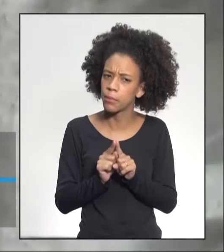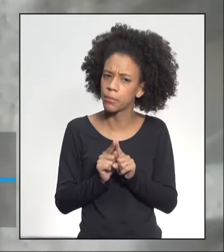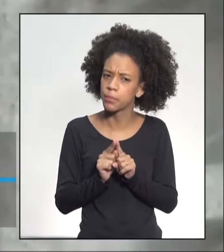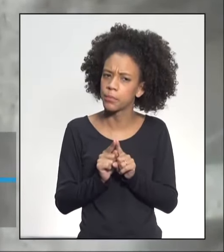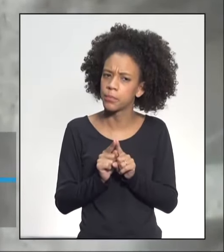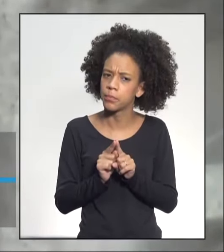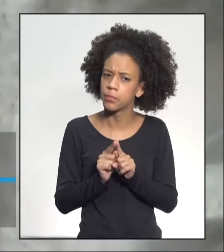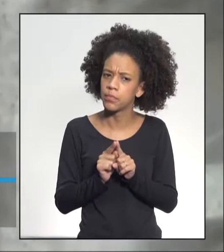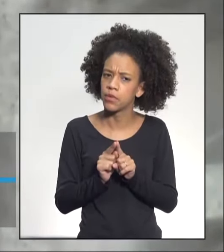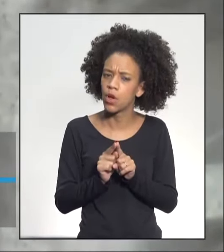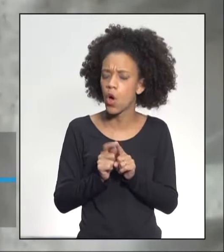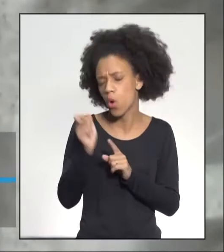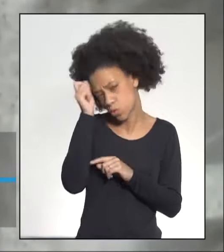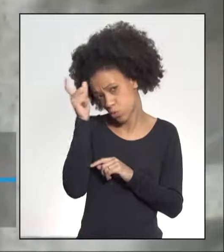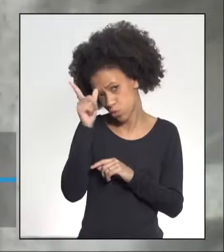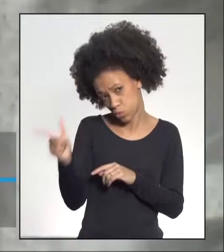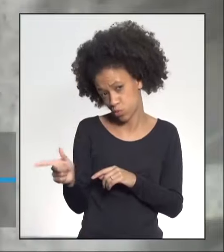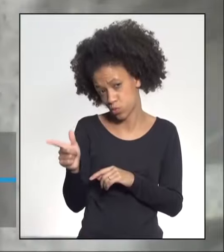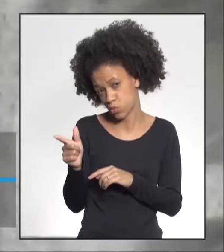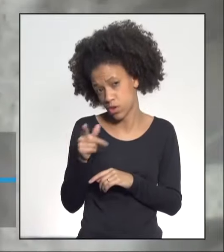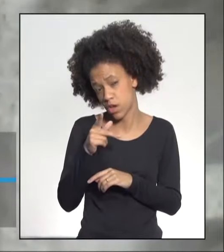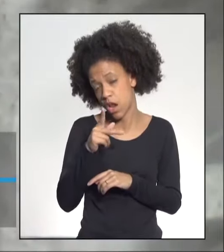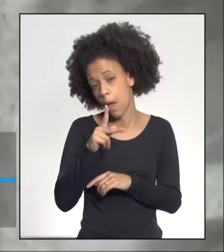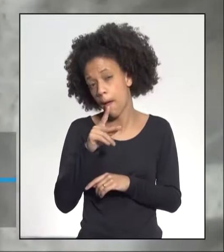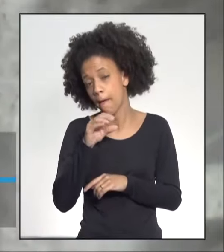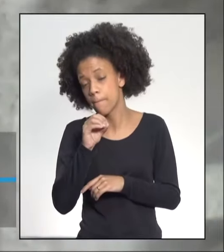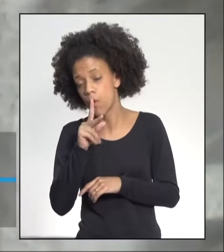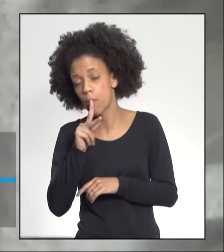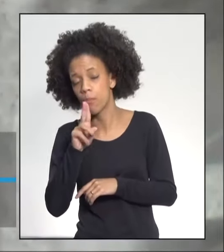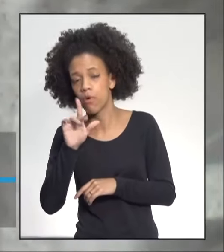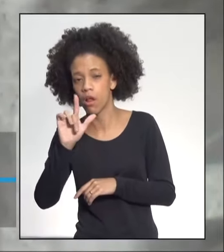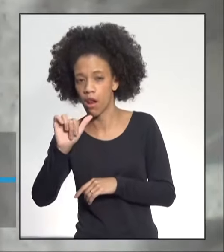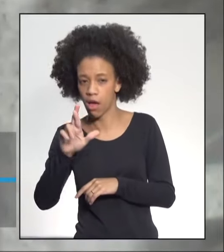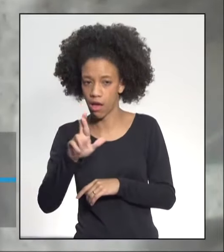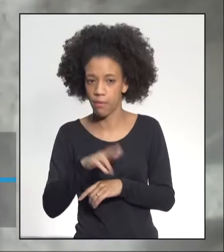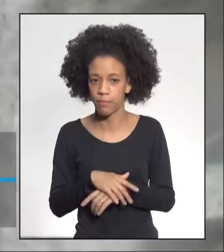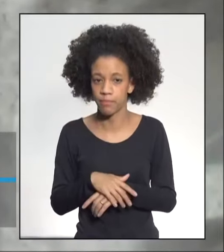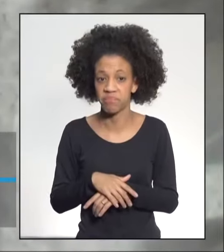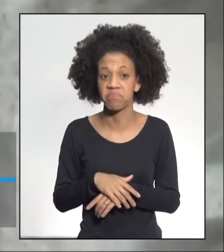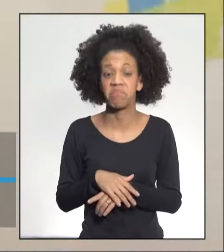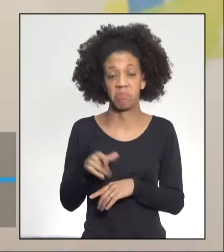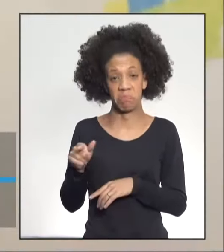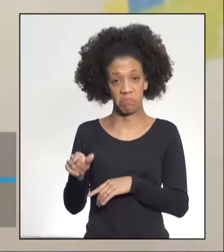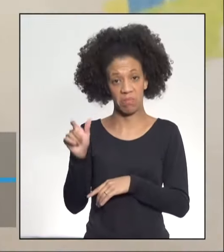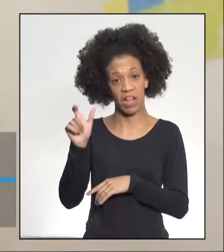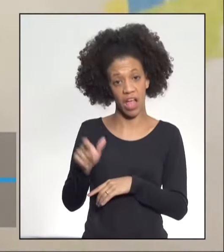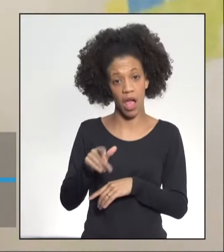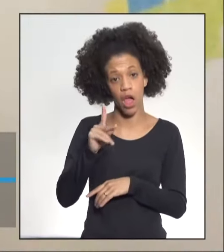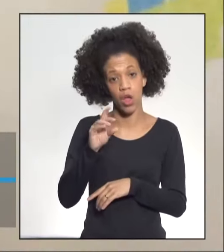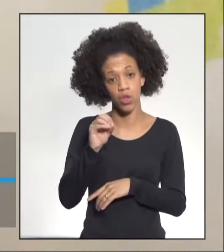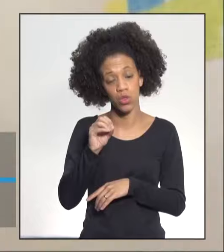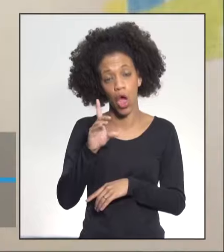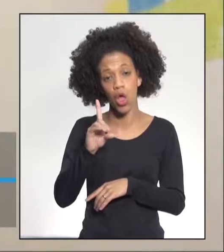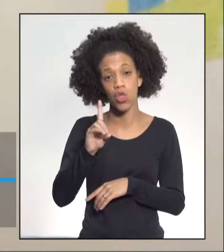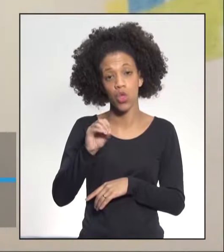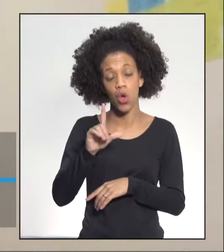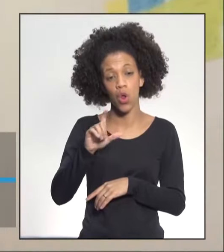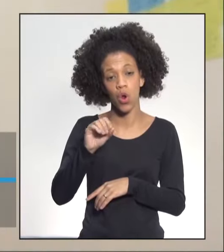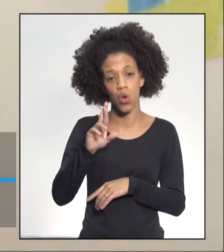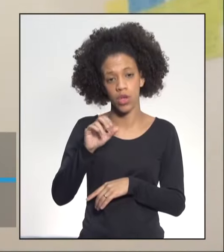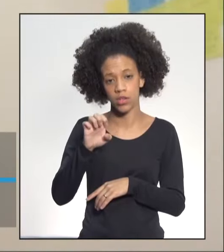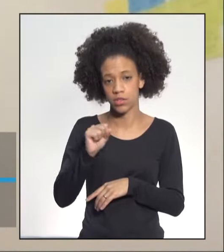cultura popular. De que maneira? Conversando. Quem falou isso foi a Dolores. Nossa, que demais. A cultura